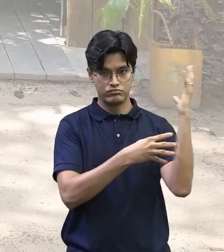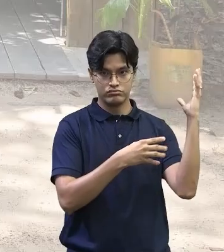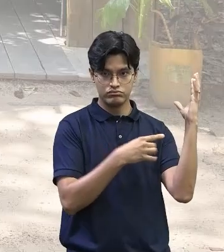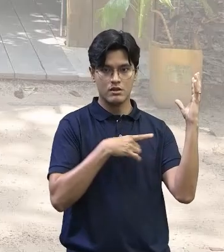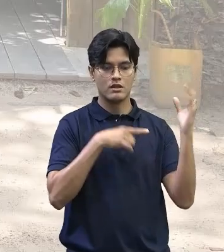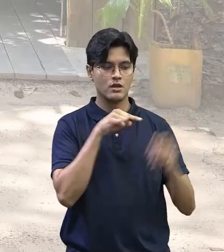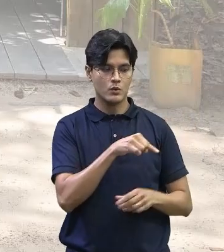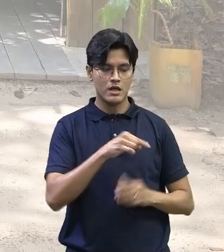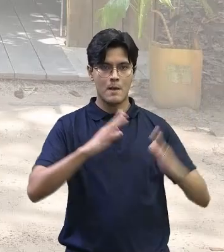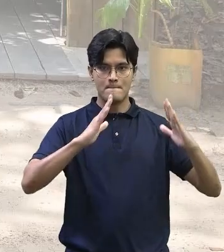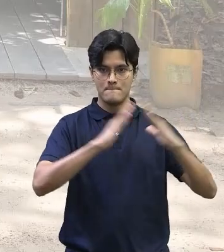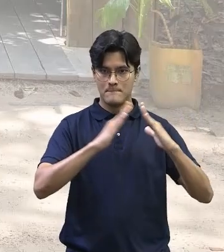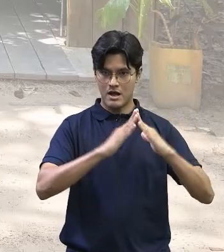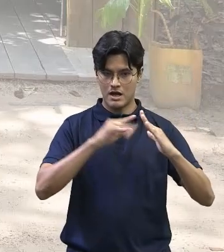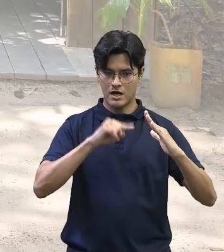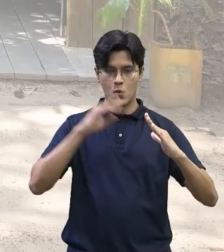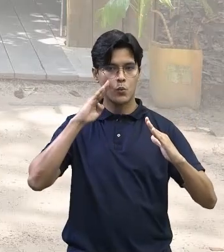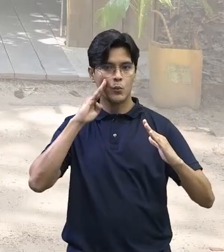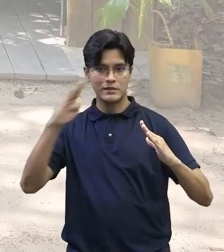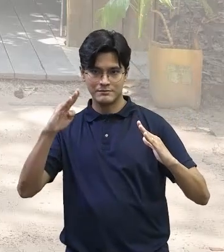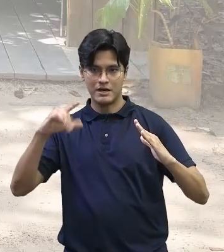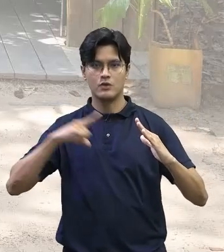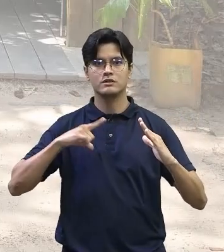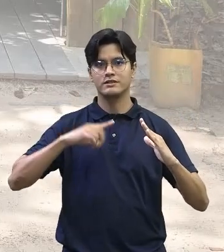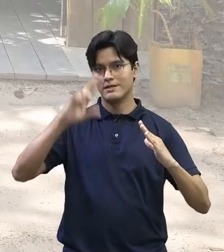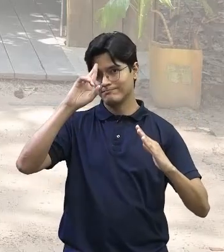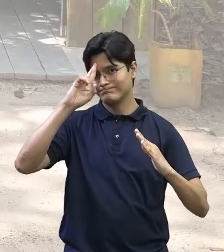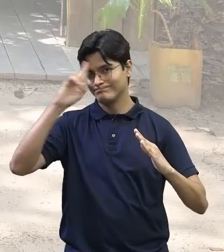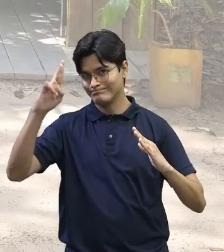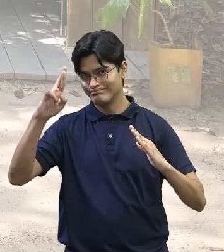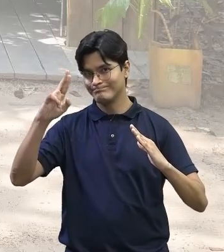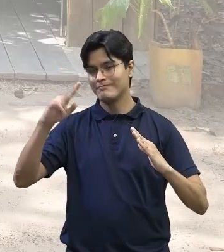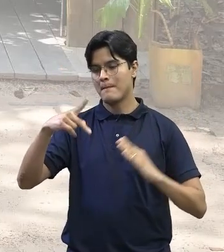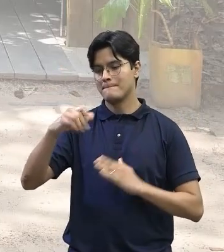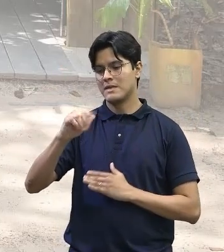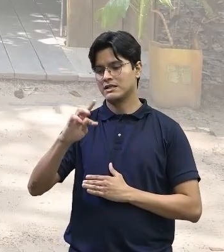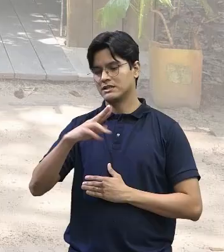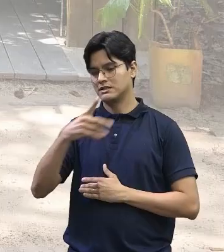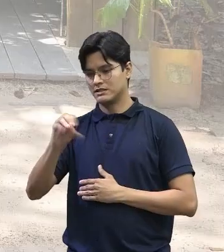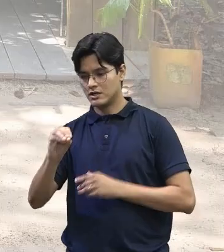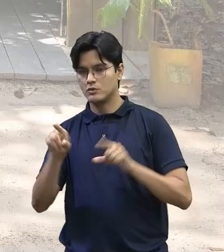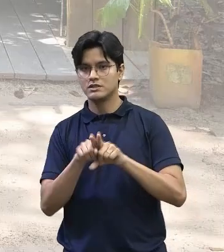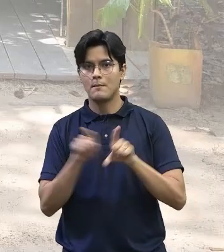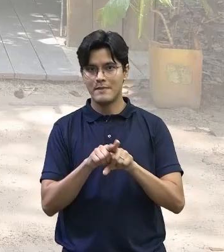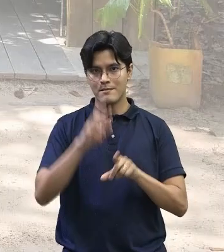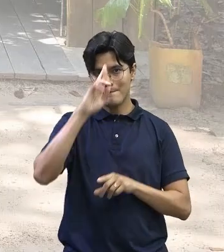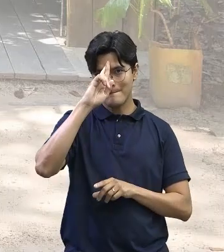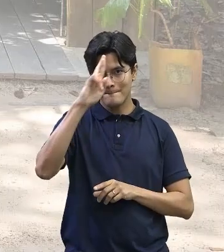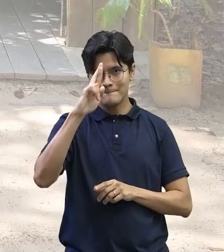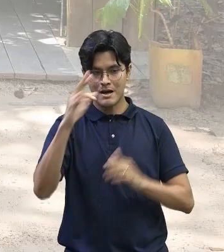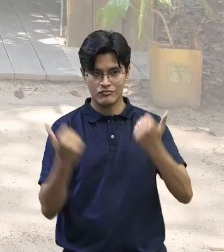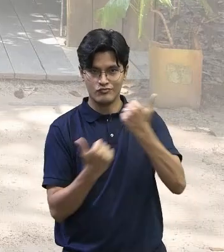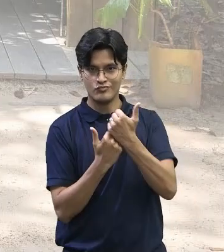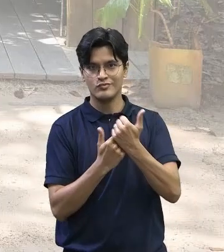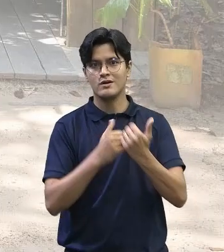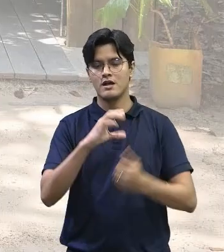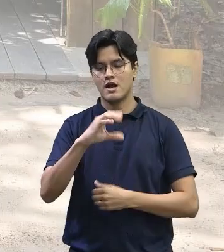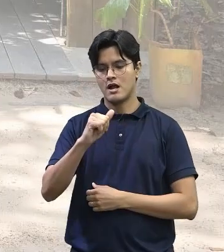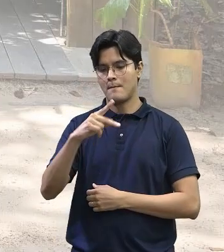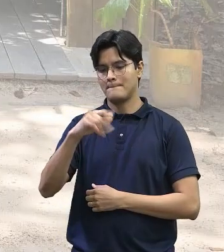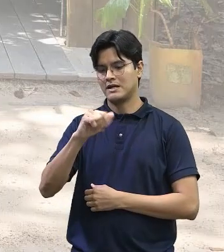onde residia o patrão e seus capatazes, ou seja, os seus empregados, responsáveis ali por manter,